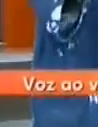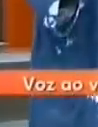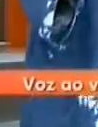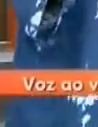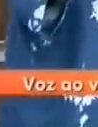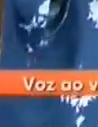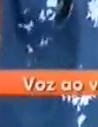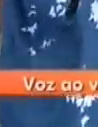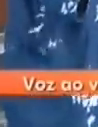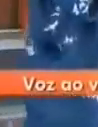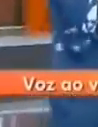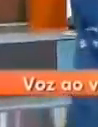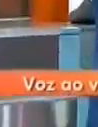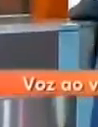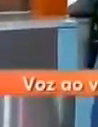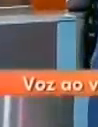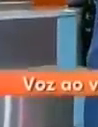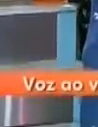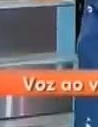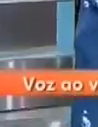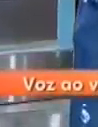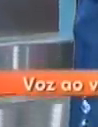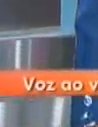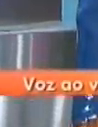in, the sun.